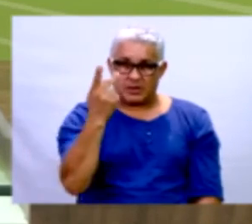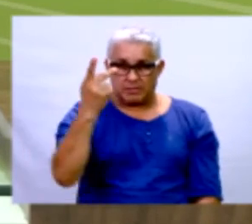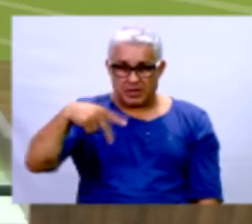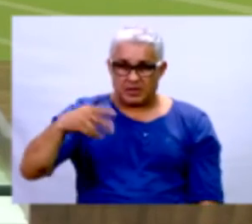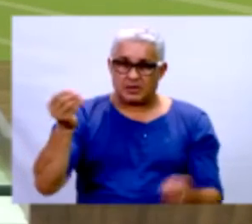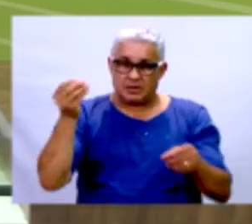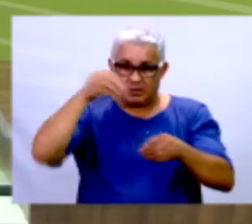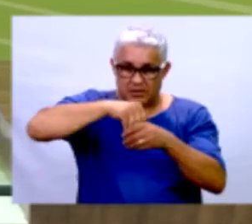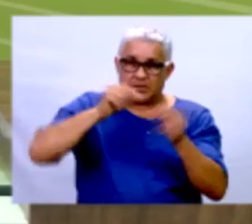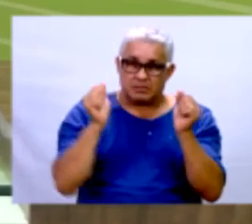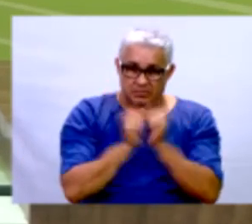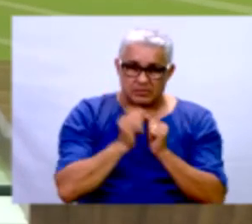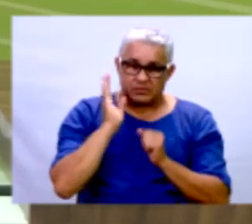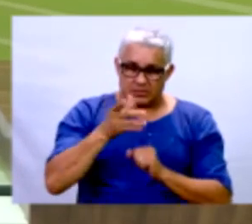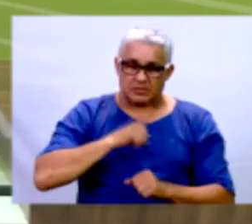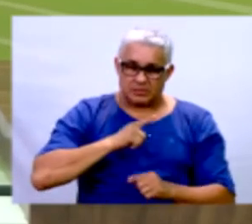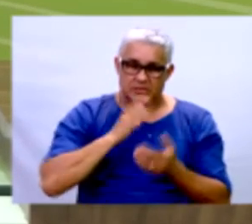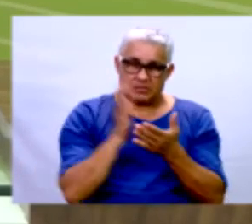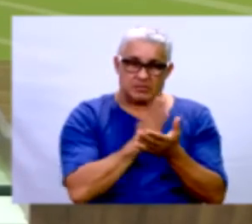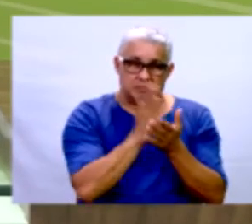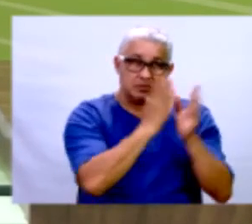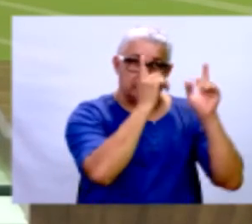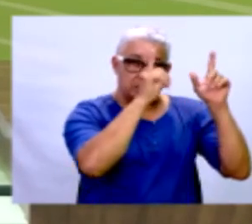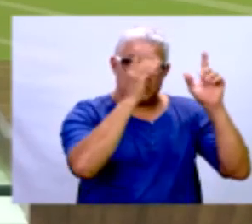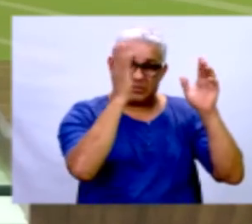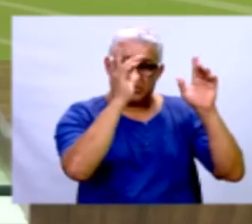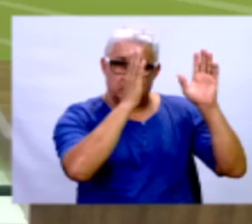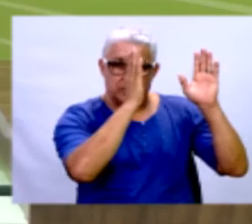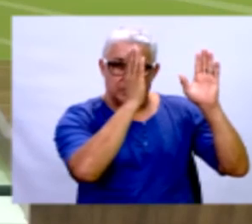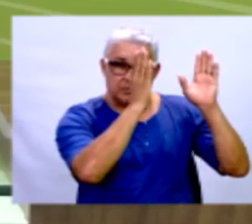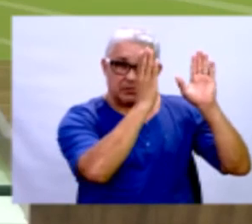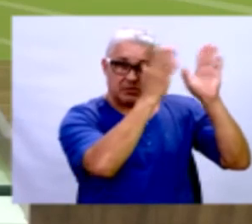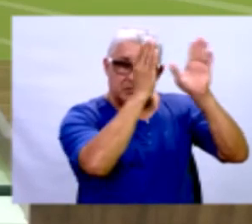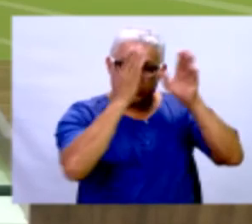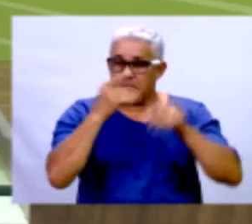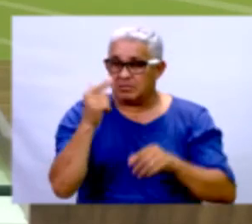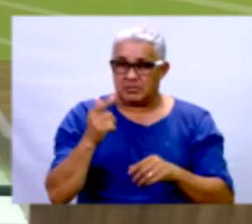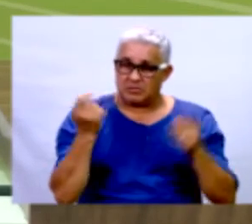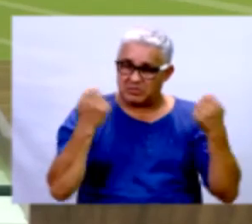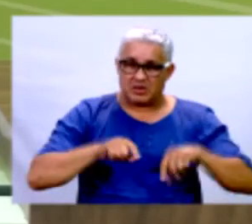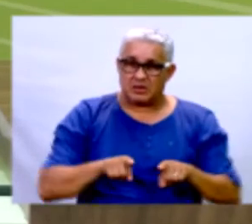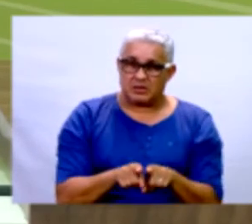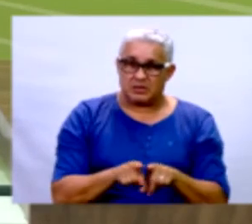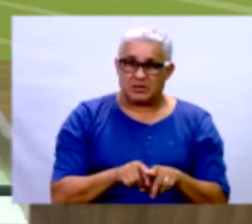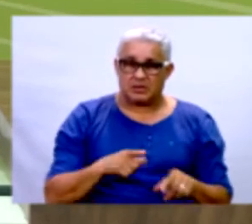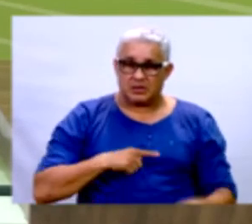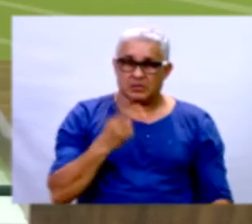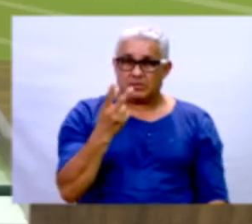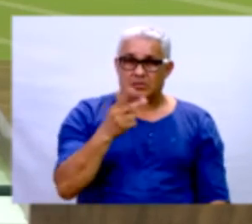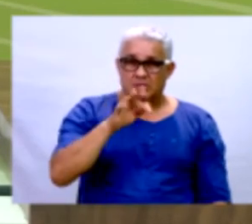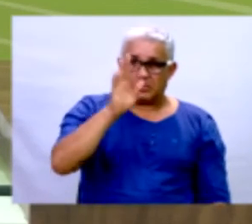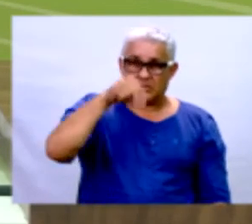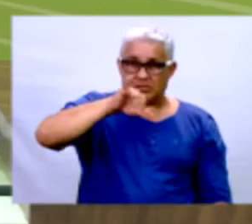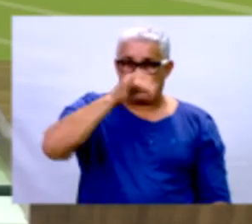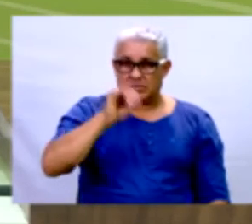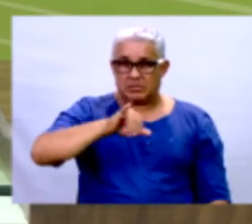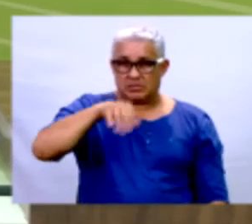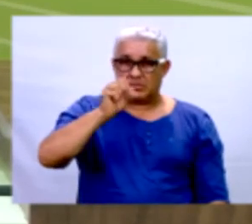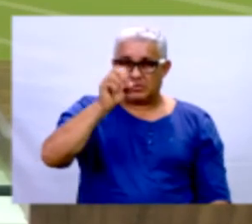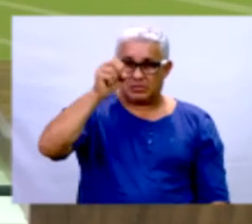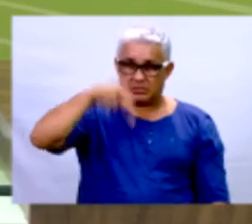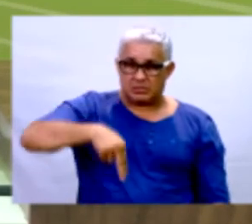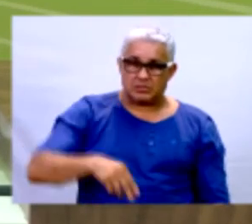mais, o próprio PHP já interpreta. Existem duas funçõezinhas, JSON encode e JSON decode, que faz o